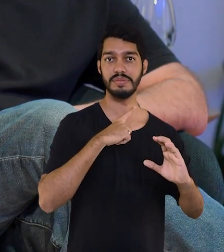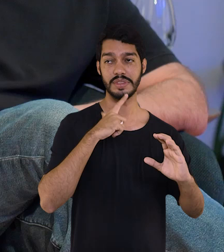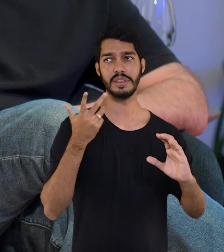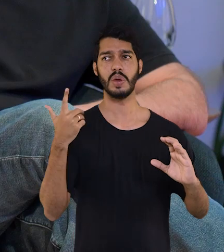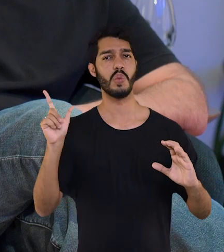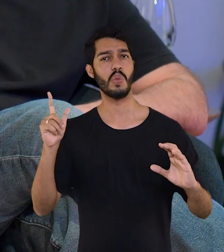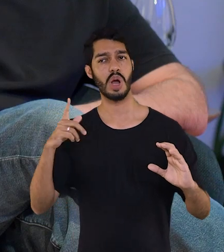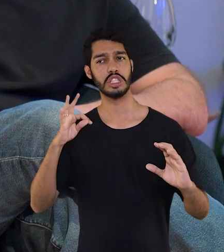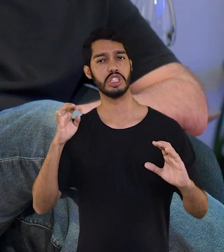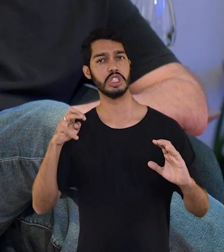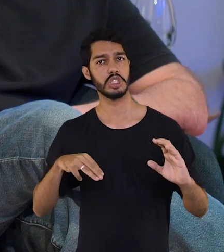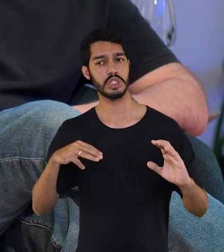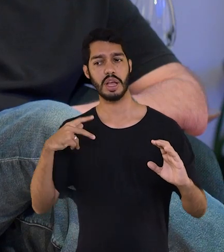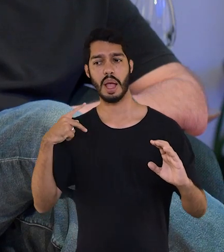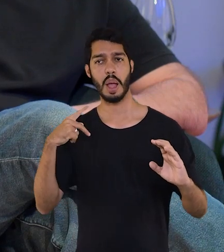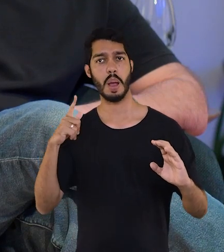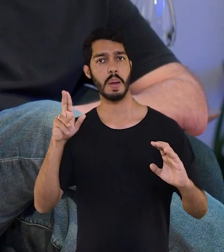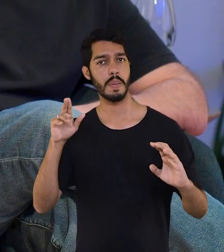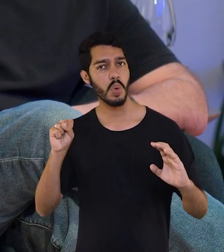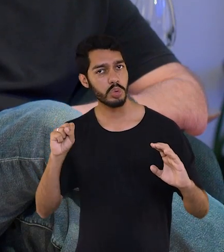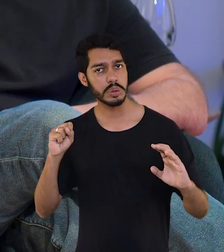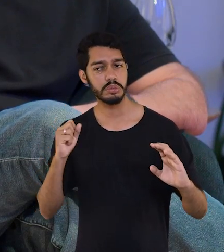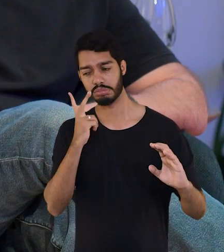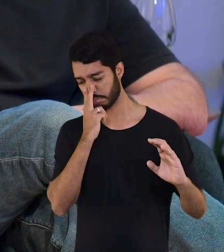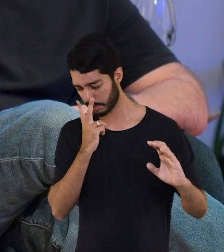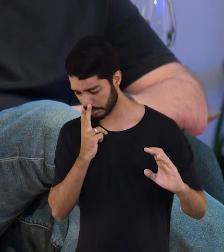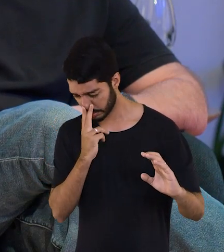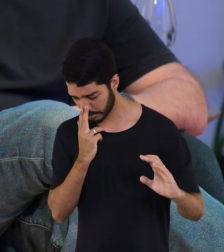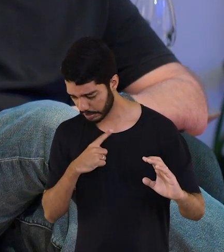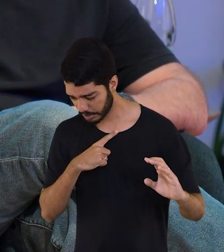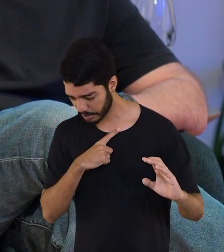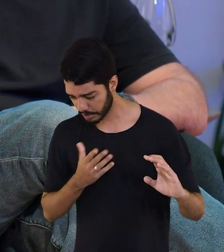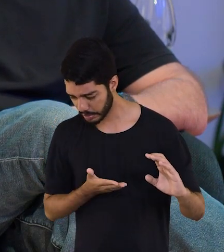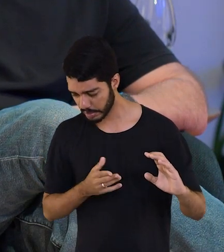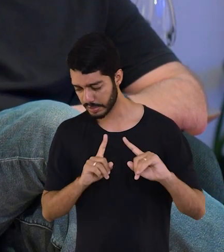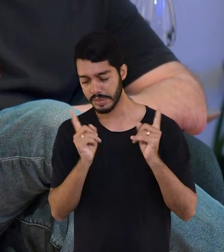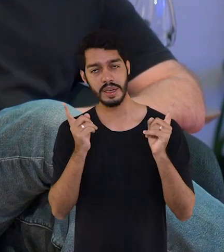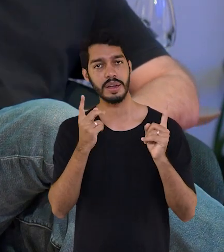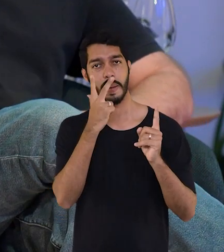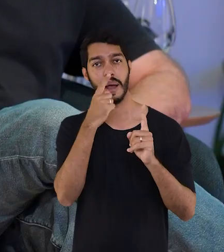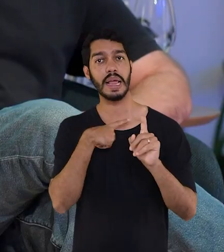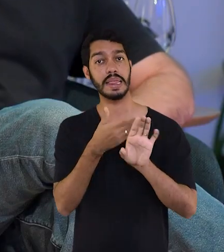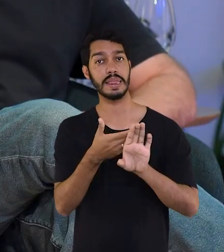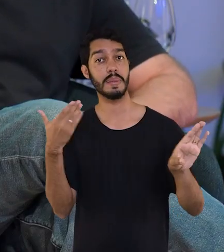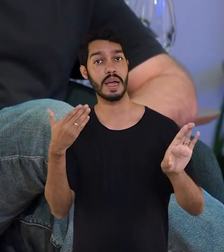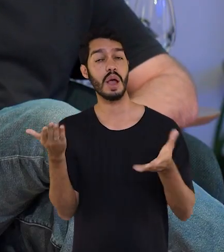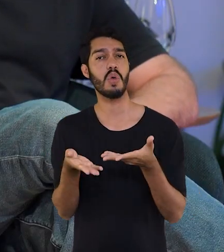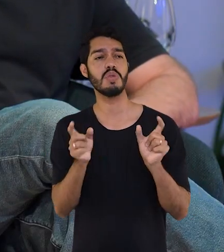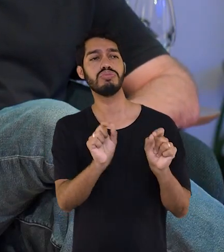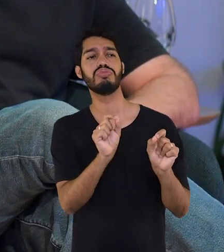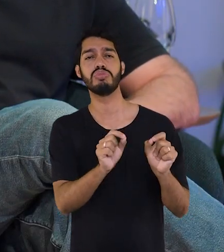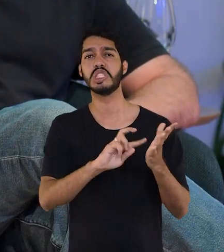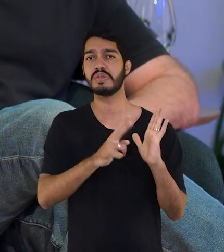Não sei agora se existe dentro da Plus, da Team, da Premium. Agora lançou a Go, né? Uma subscription separada